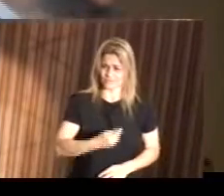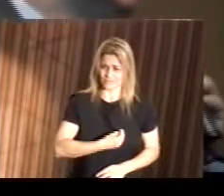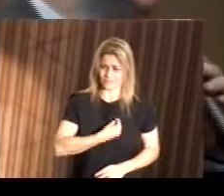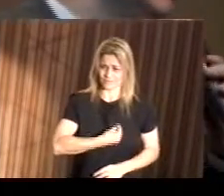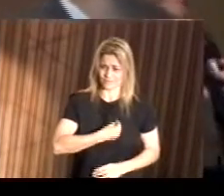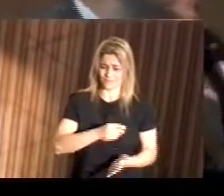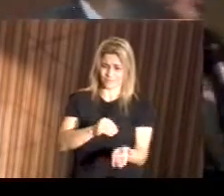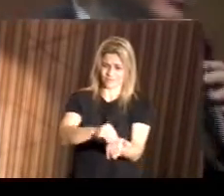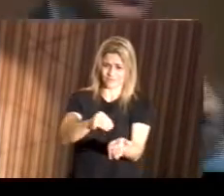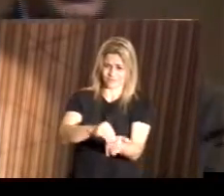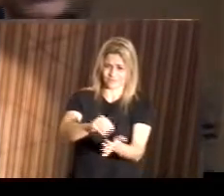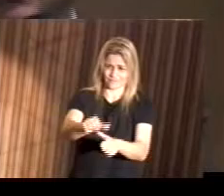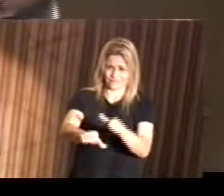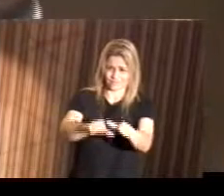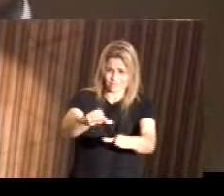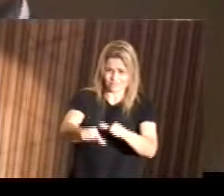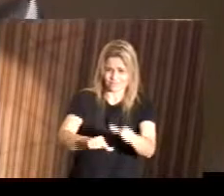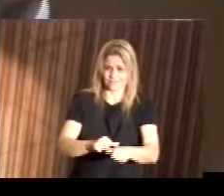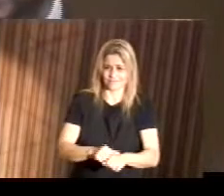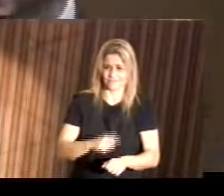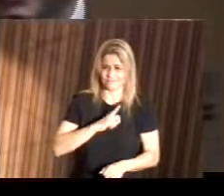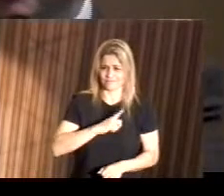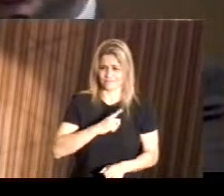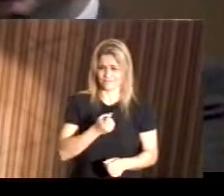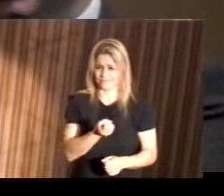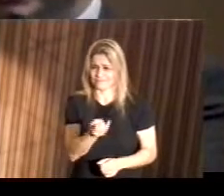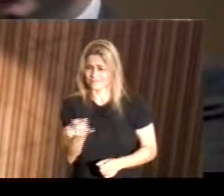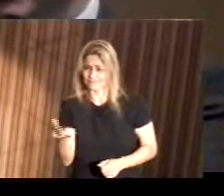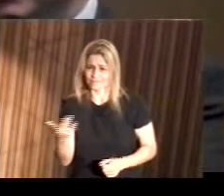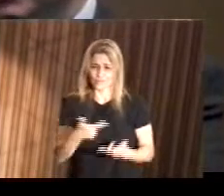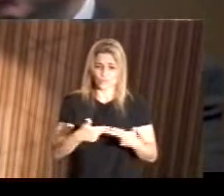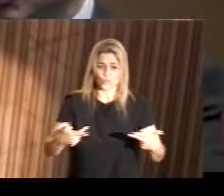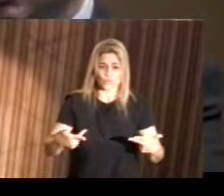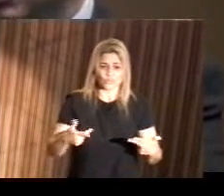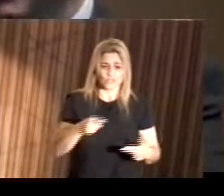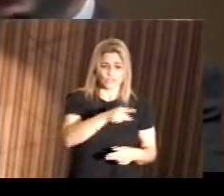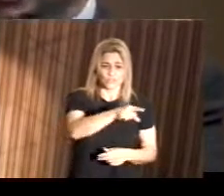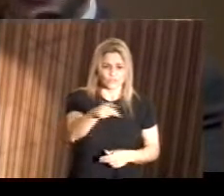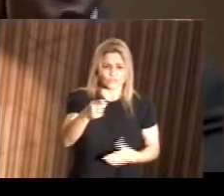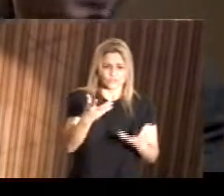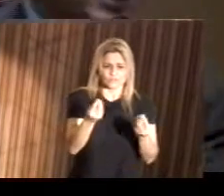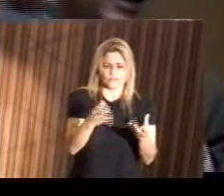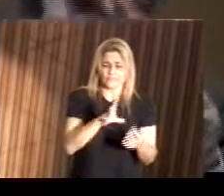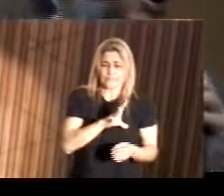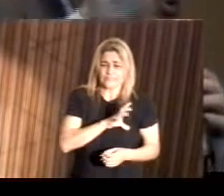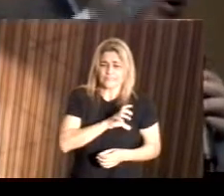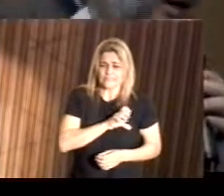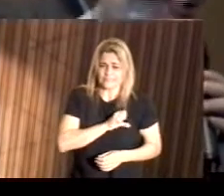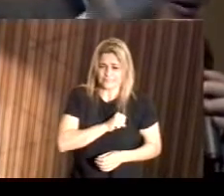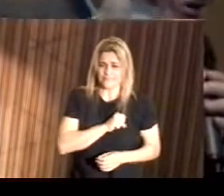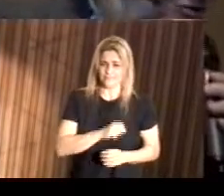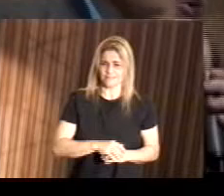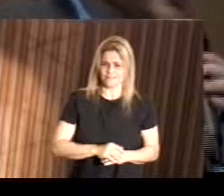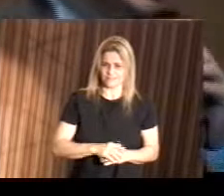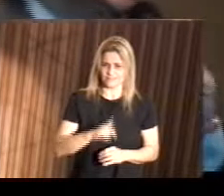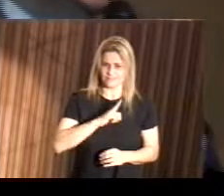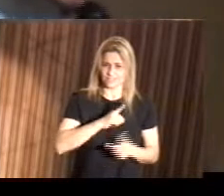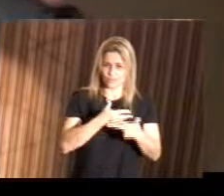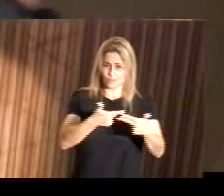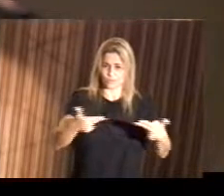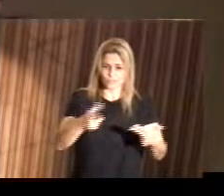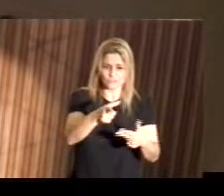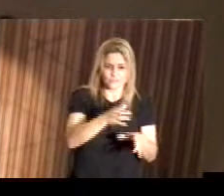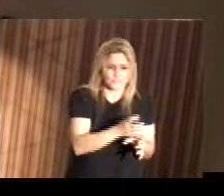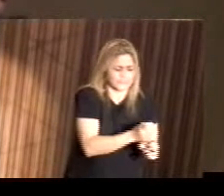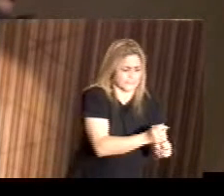alma. Há coisas que você está apaixonada desse mundo que Deus não quer, apaixonado que Deus não